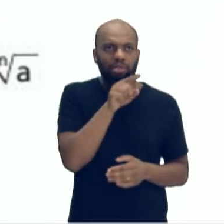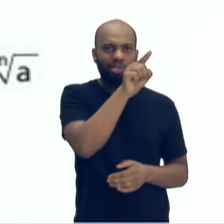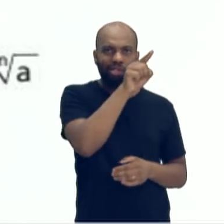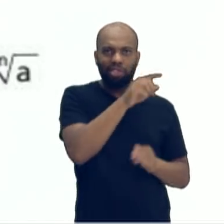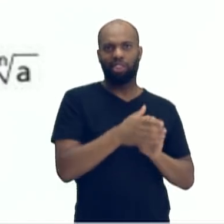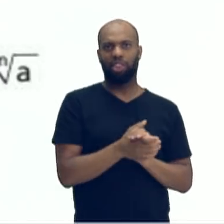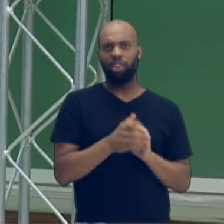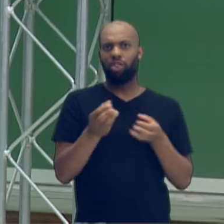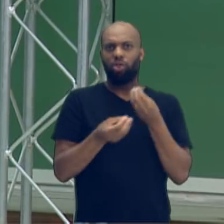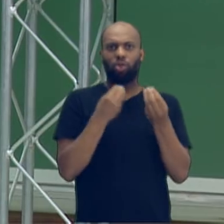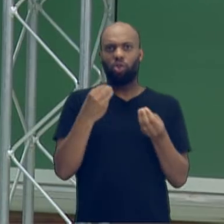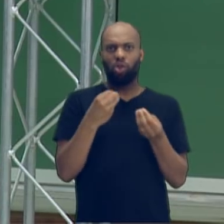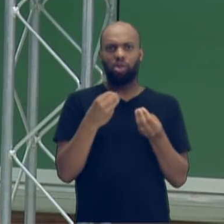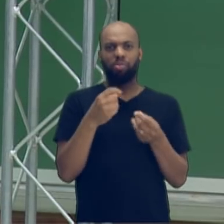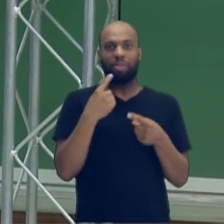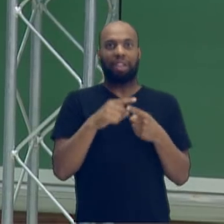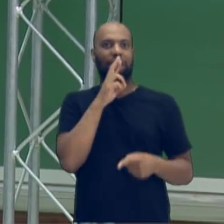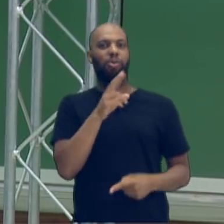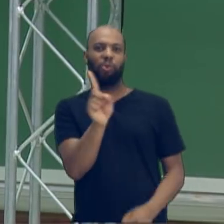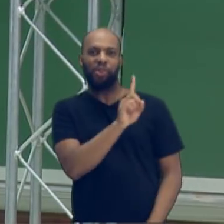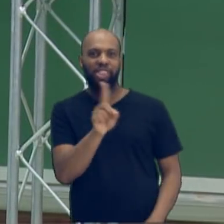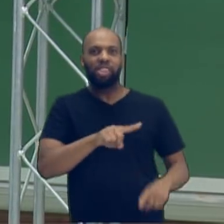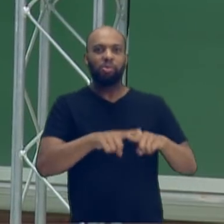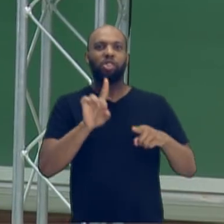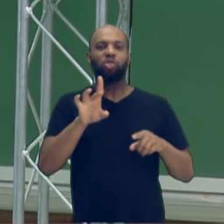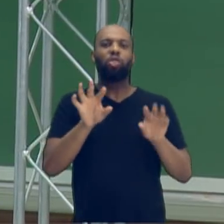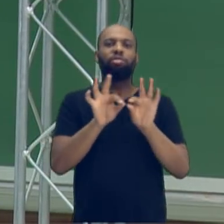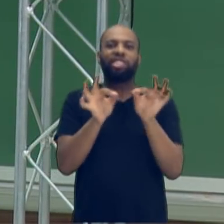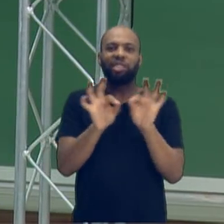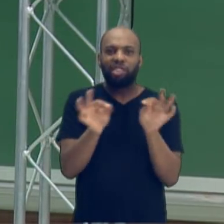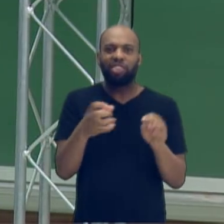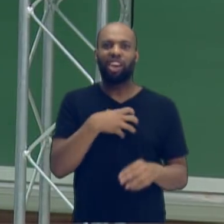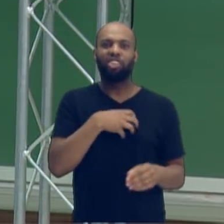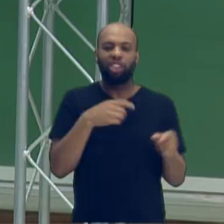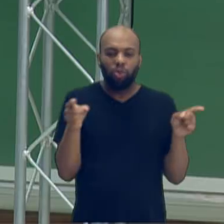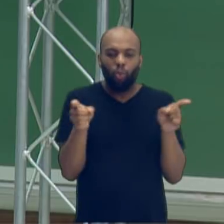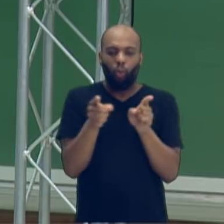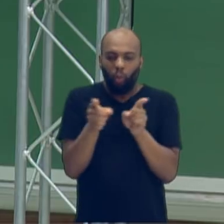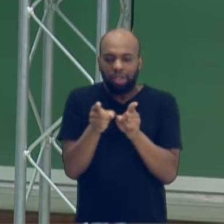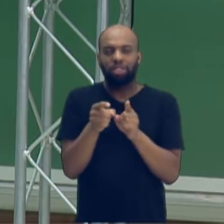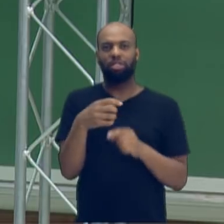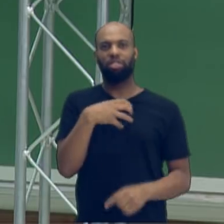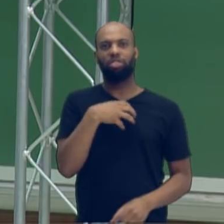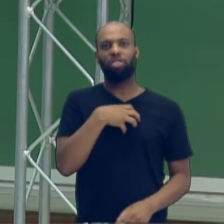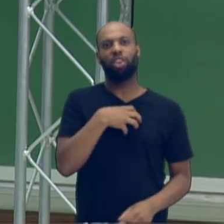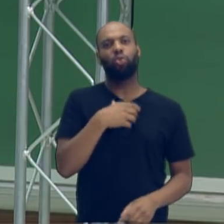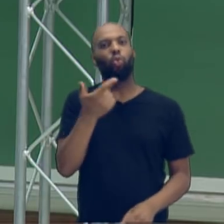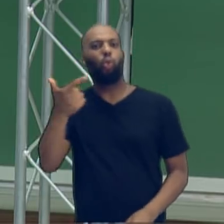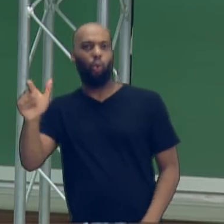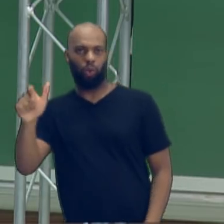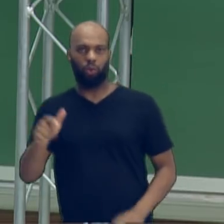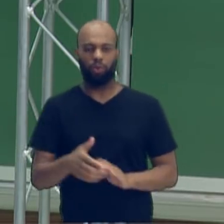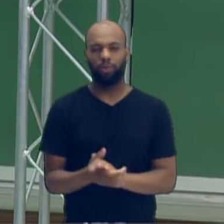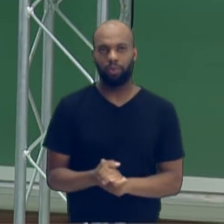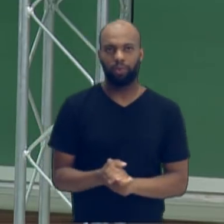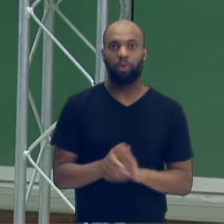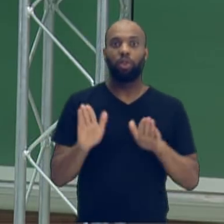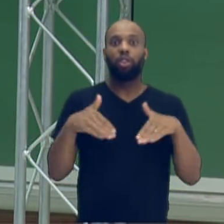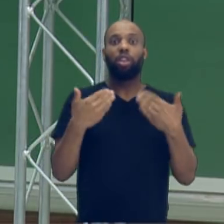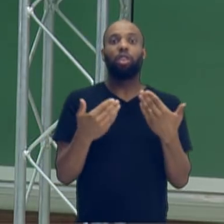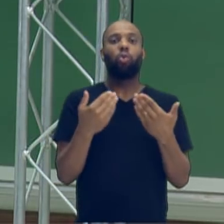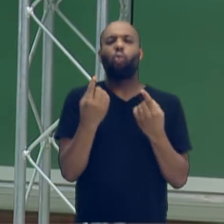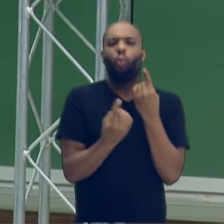expressão? Né? Resolver não, né? Eu não estou resolvendo, estou apenas simplificando, deixando ela representada de uma forma diferente. Então qual que vai